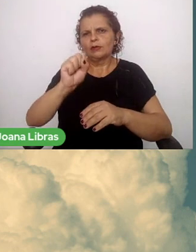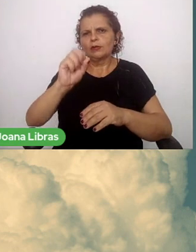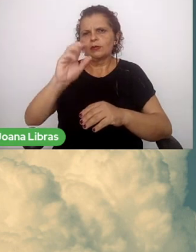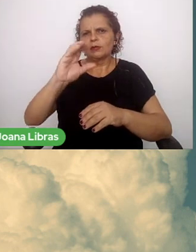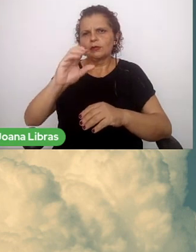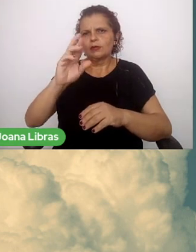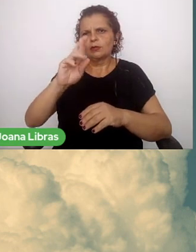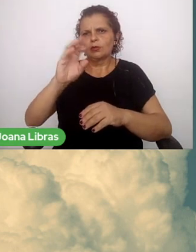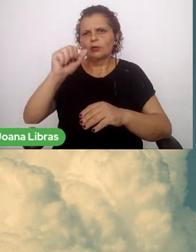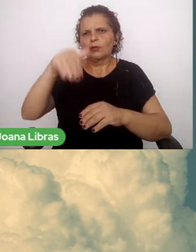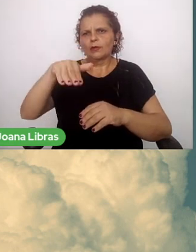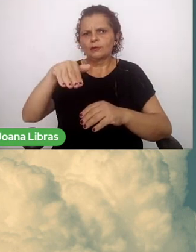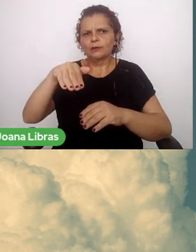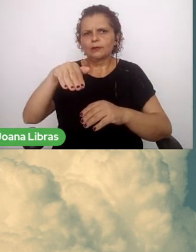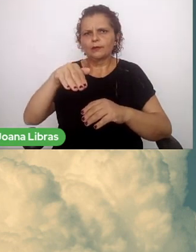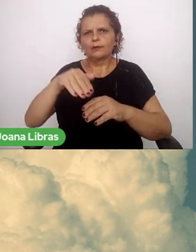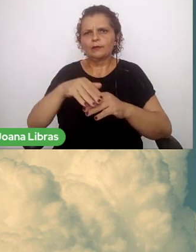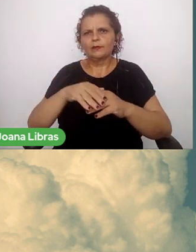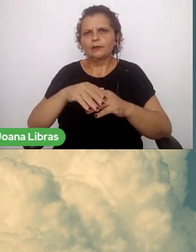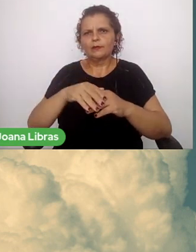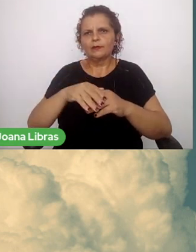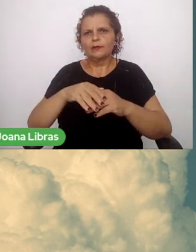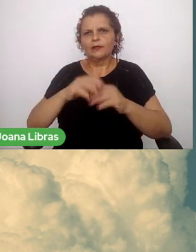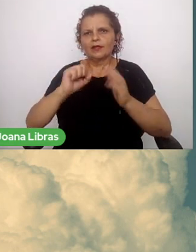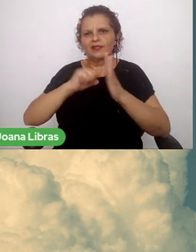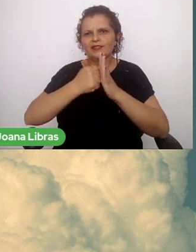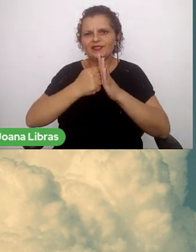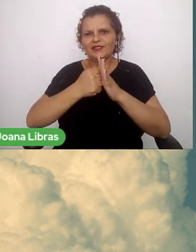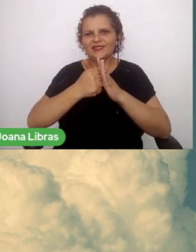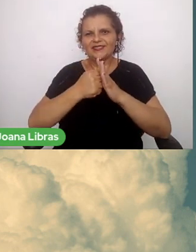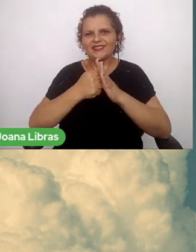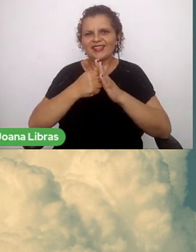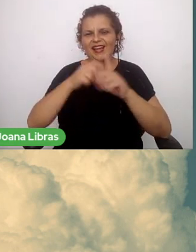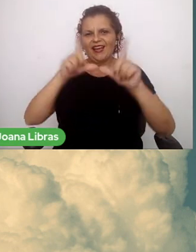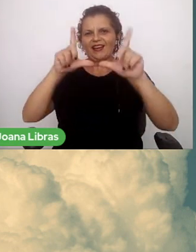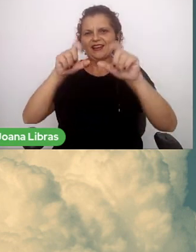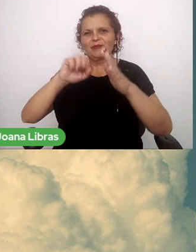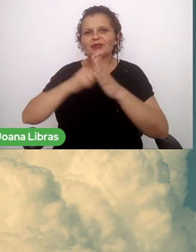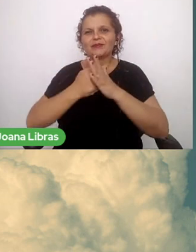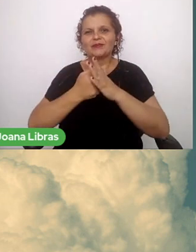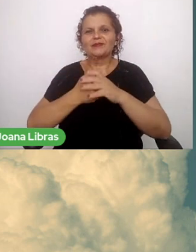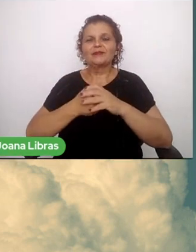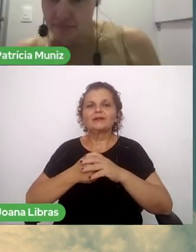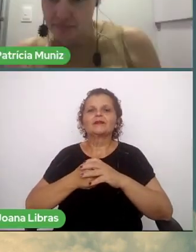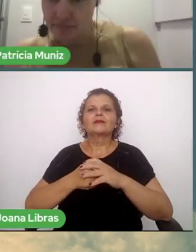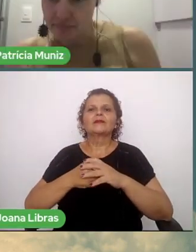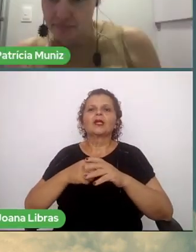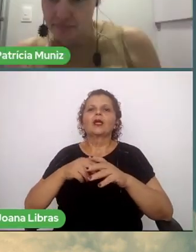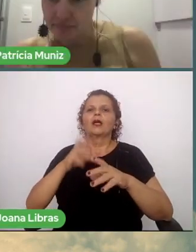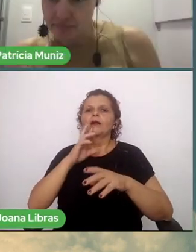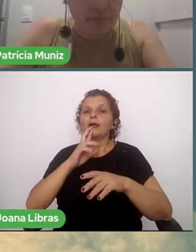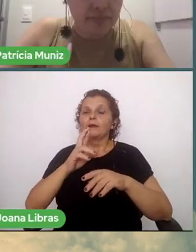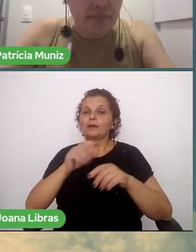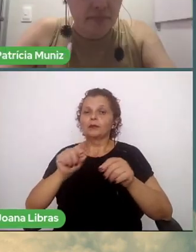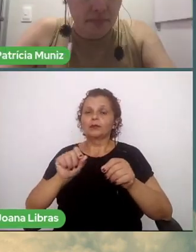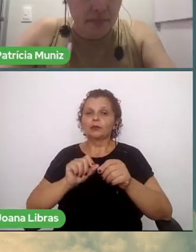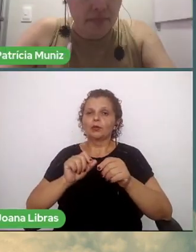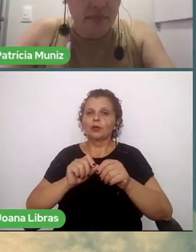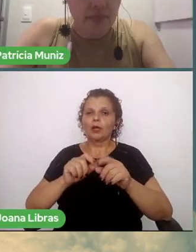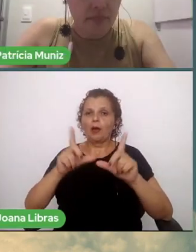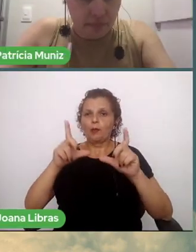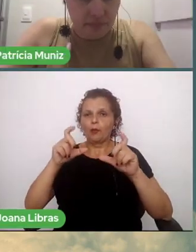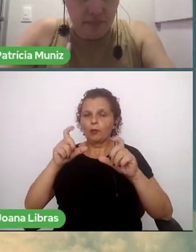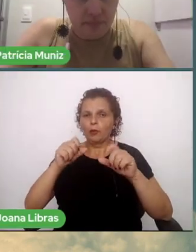Acho que desligou a tua câmera, né, Patrícia? Caso afirmativo, a pessoa responsável que publica